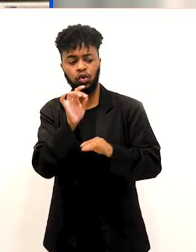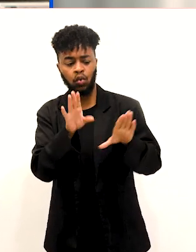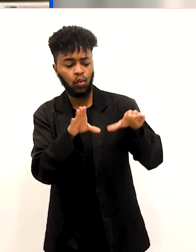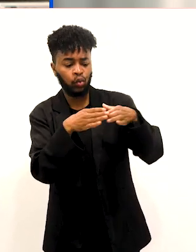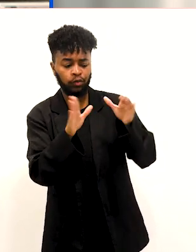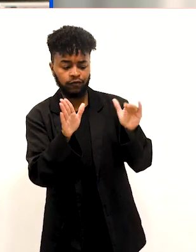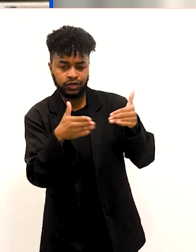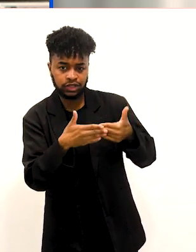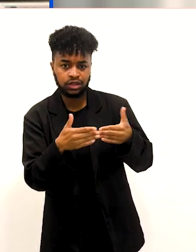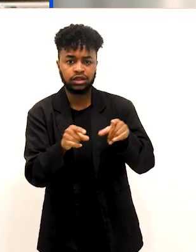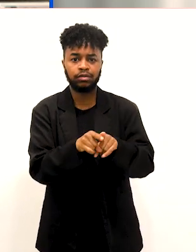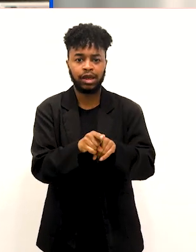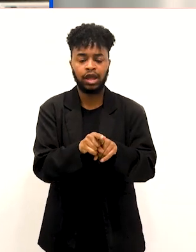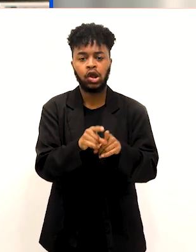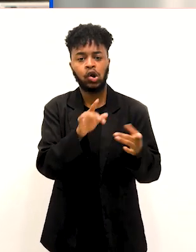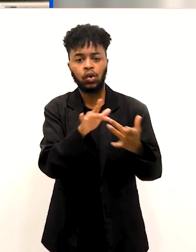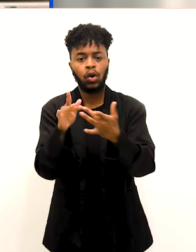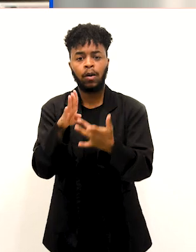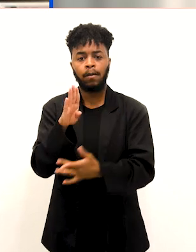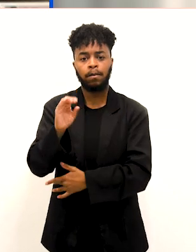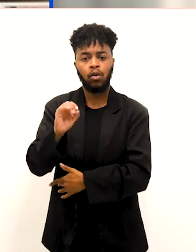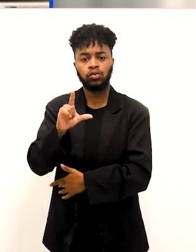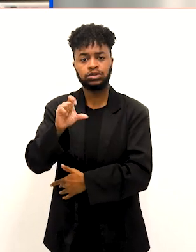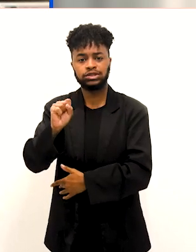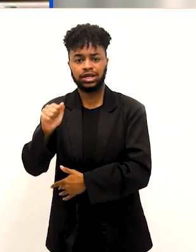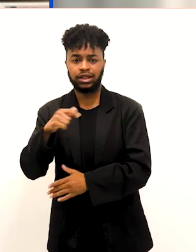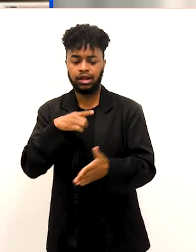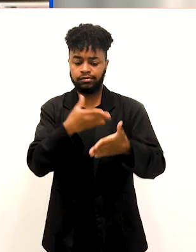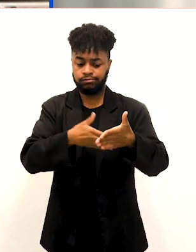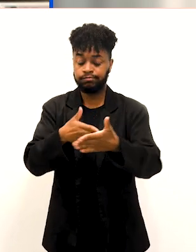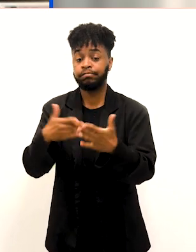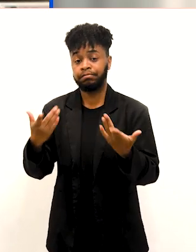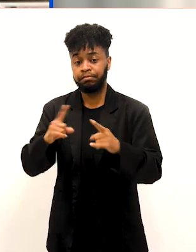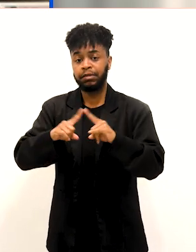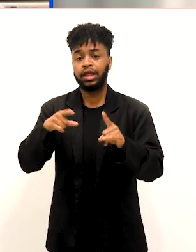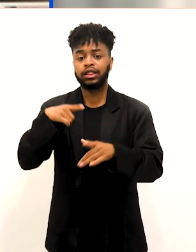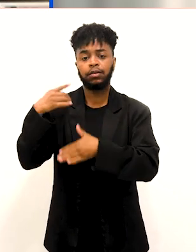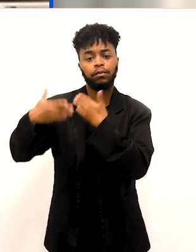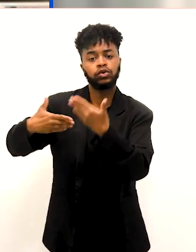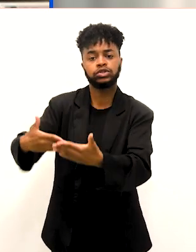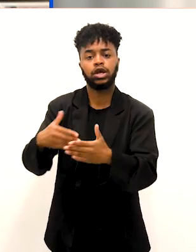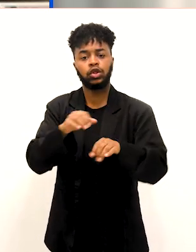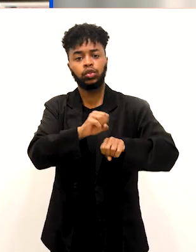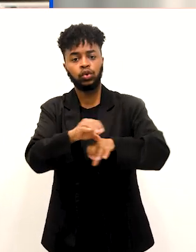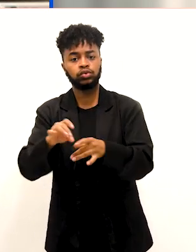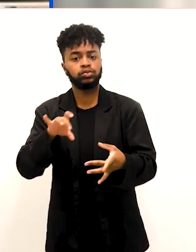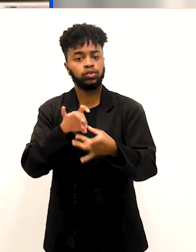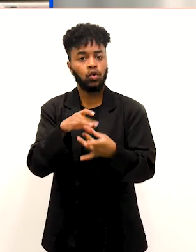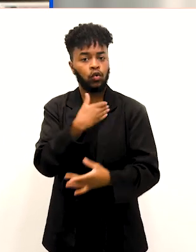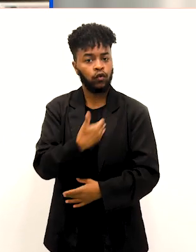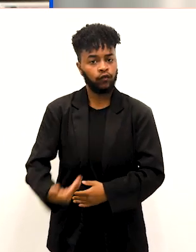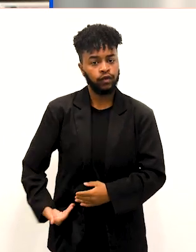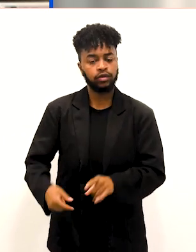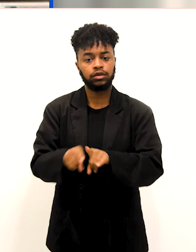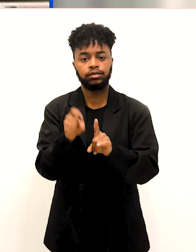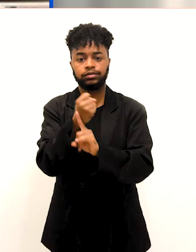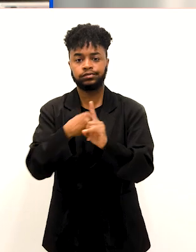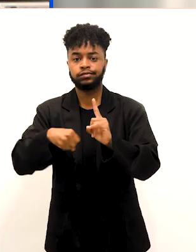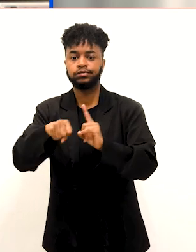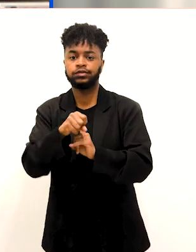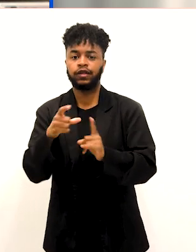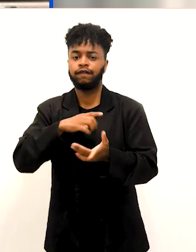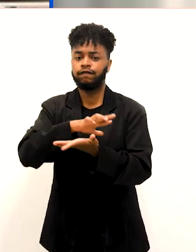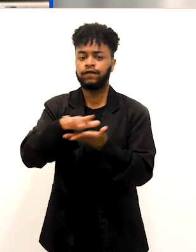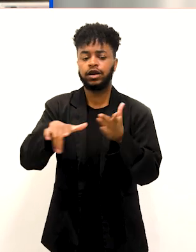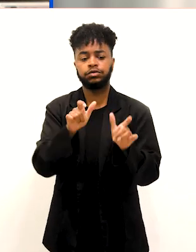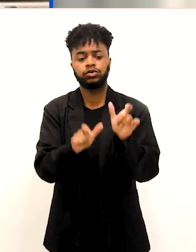exclusivo, acesso à bolsa de valores era muito limitado. Então, houve todo um processo de educação iniciado por governo, sociedade civil,